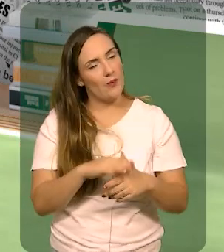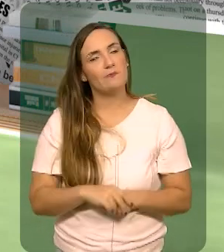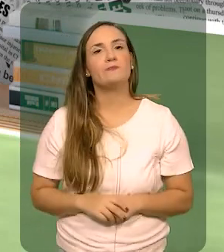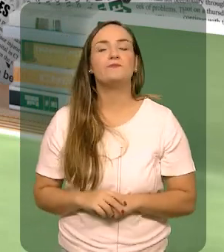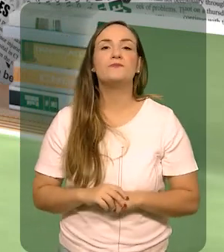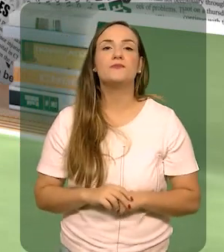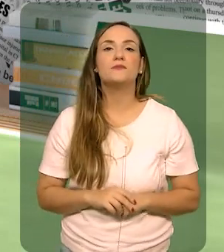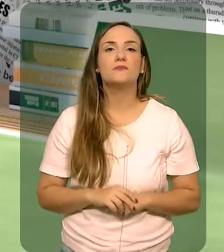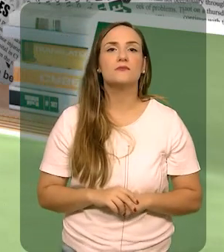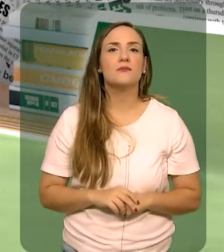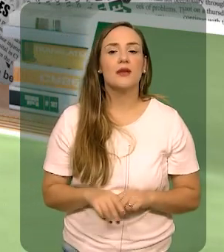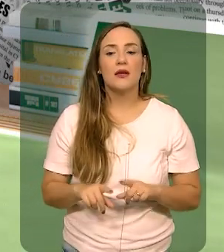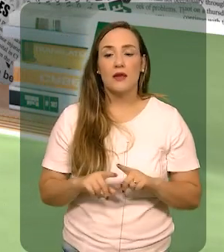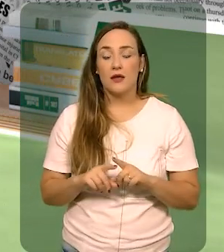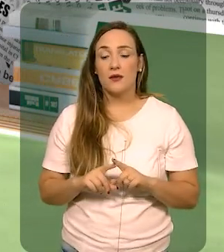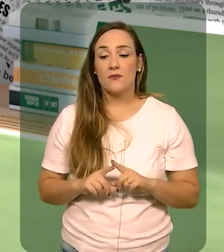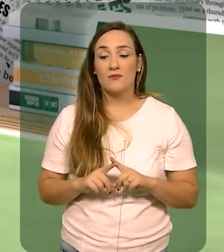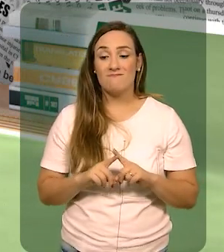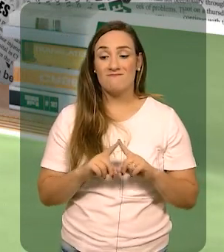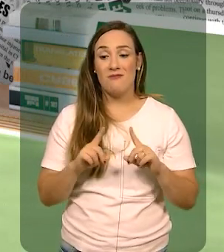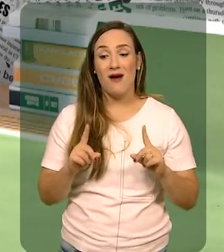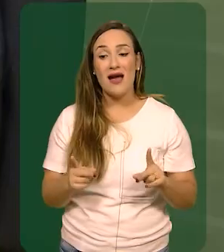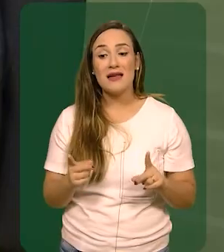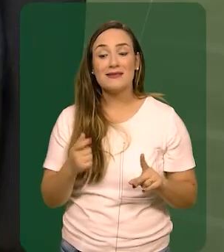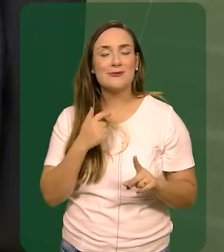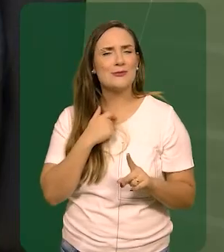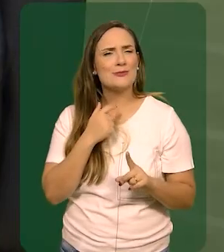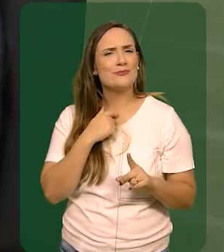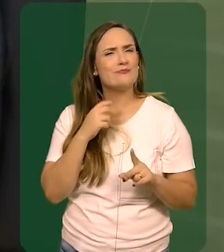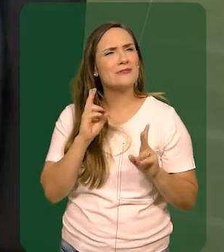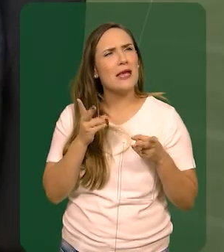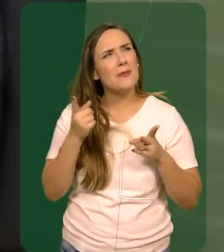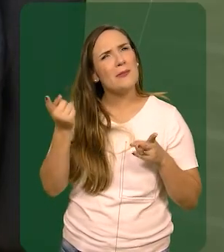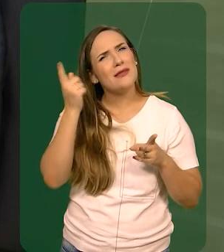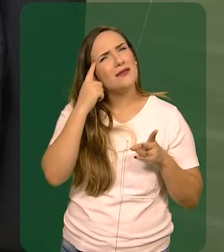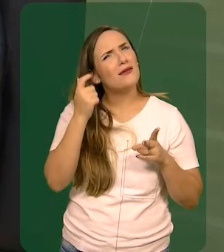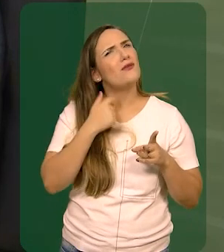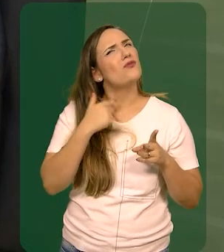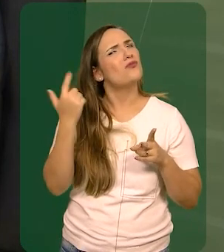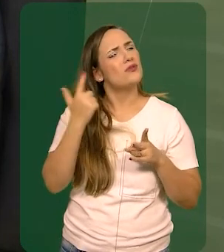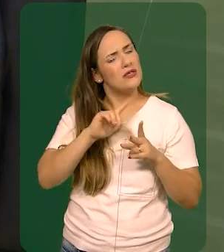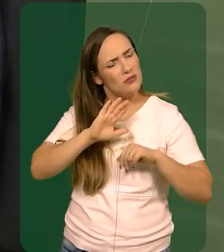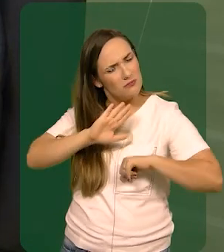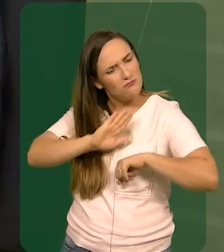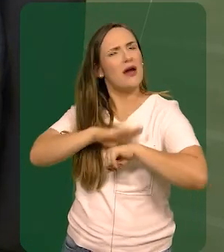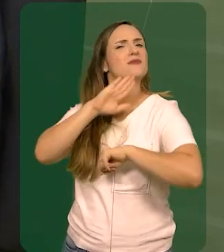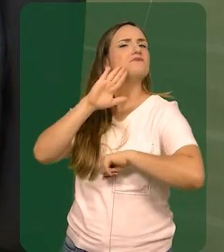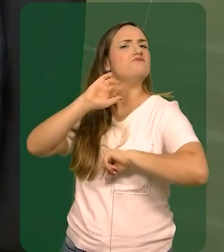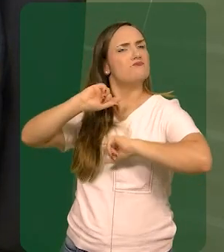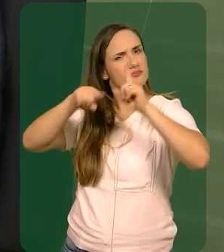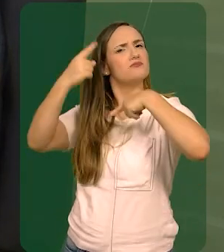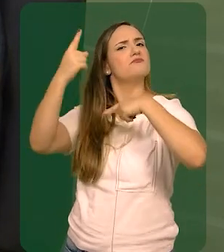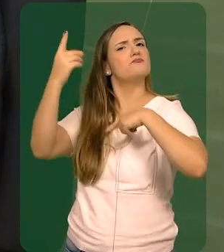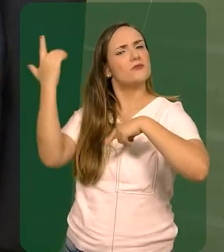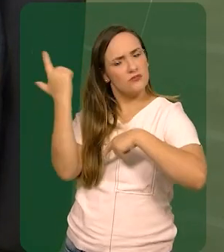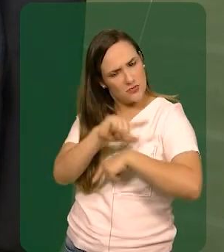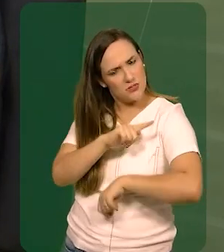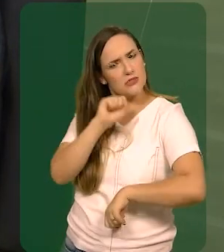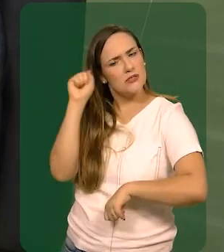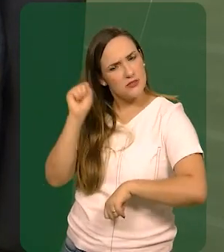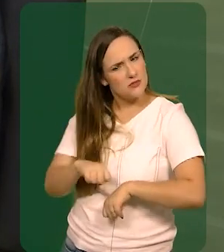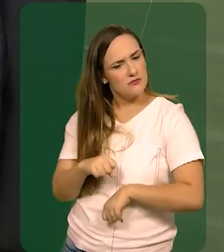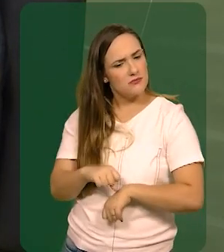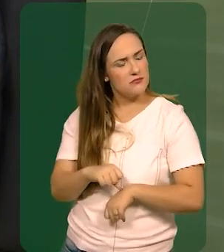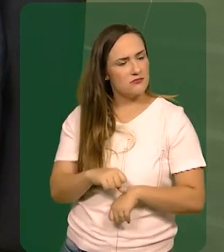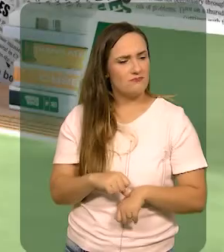sempre tive isso internamente dentro da comunidade. Mas sempre eu tive uma visão de que eu poderia ir mais além,